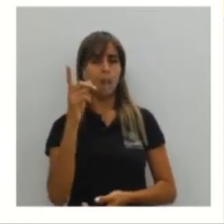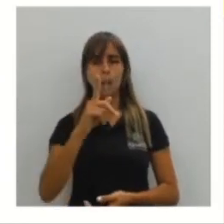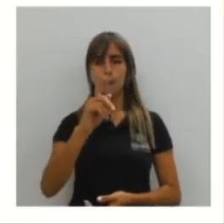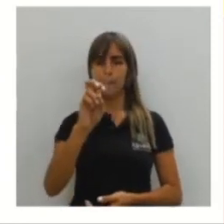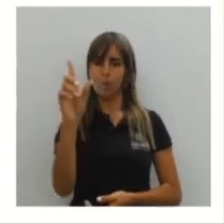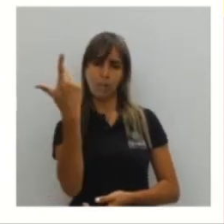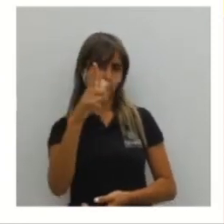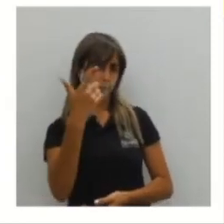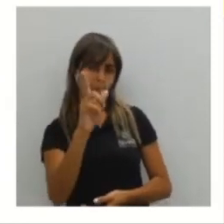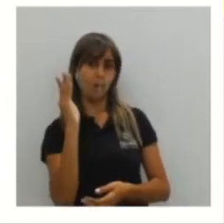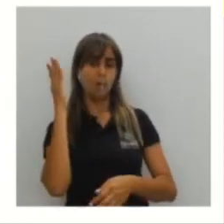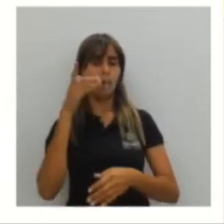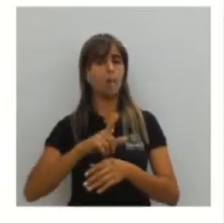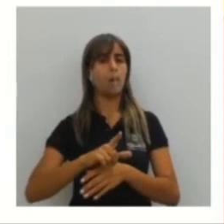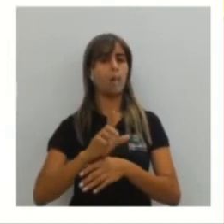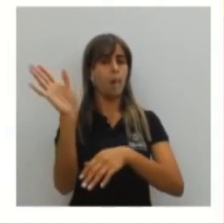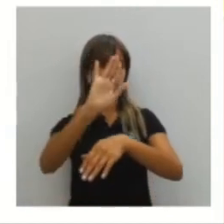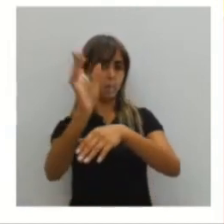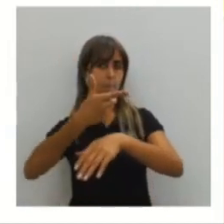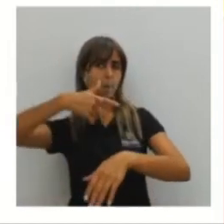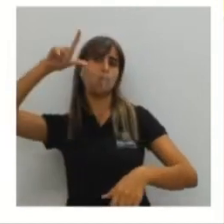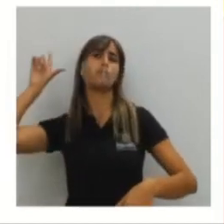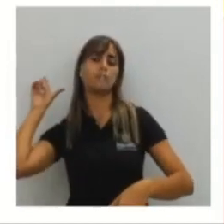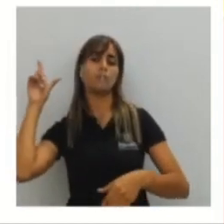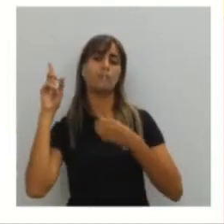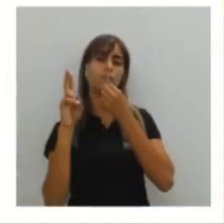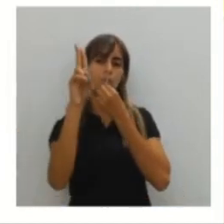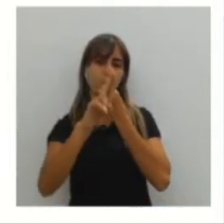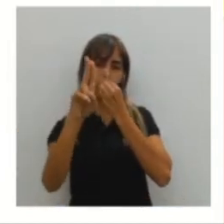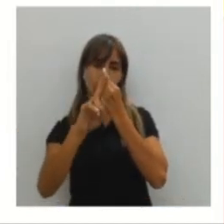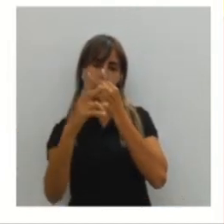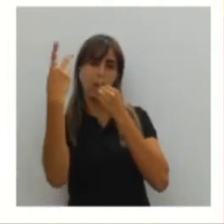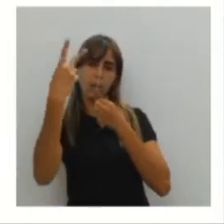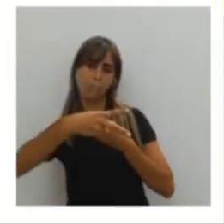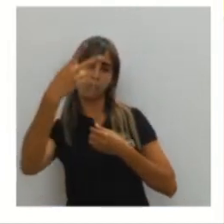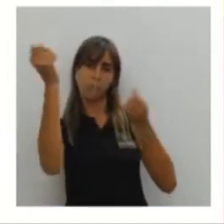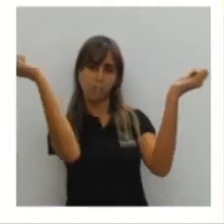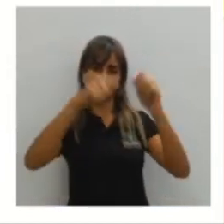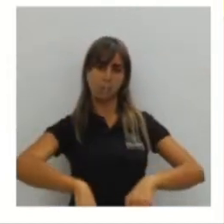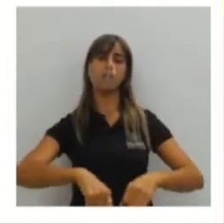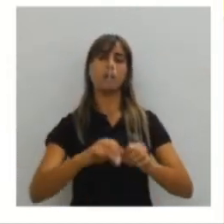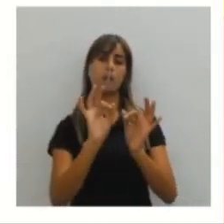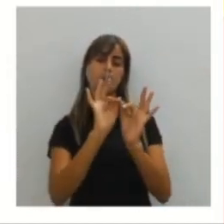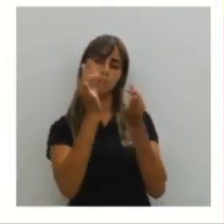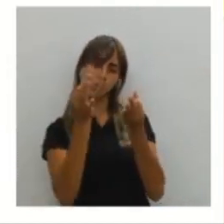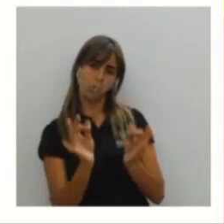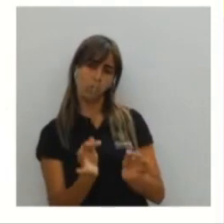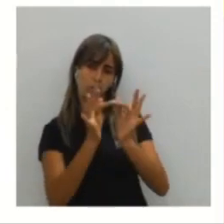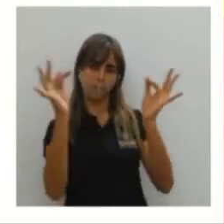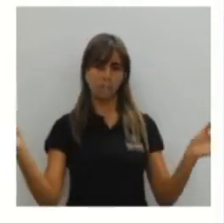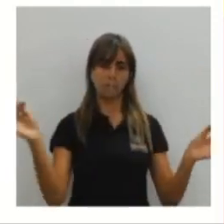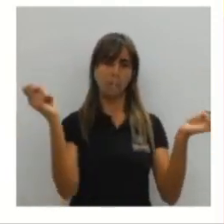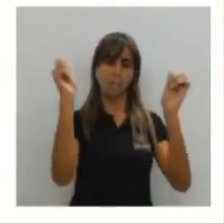Nesse caso aí a gente está utilizando dois exemplos com as duas possíveis estruturas do interrogativo negativo, certo?